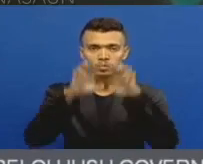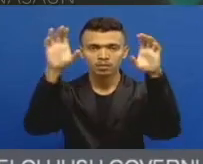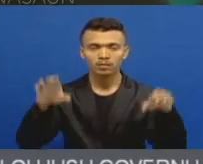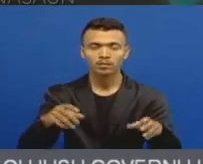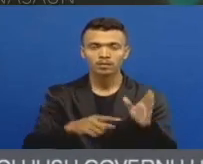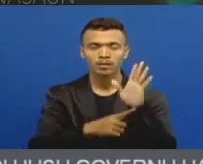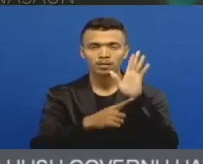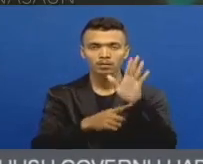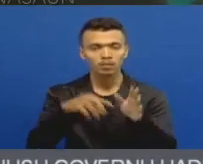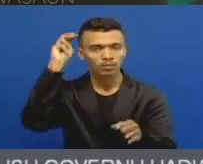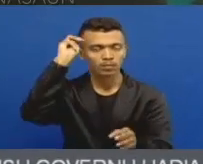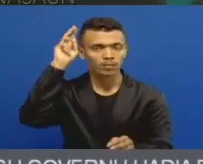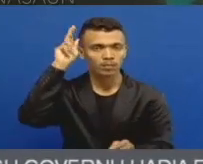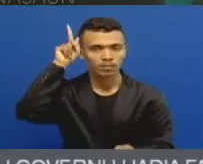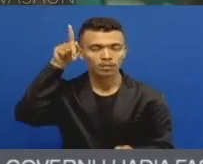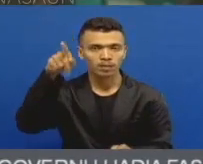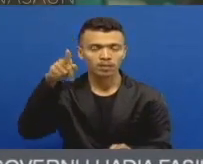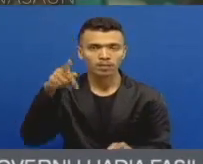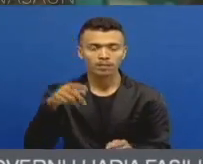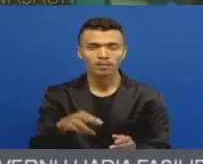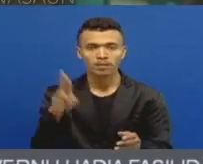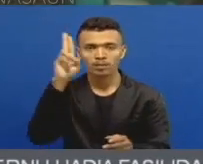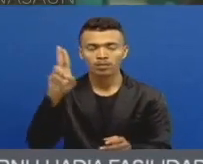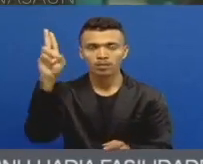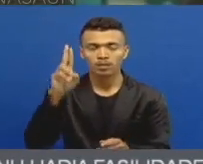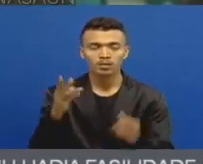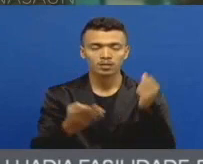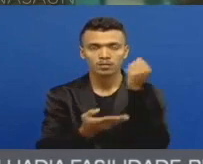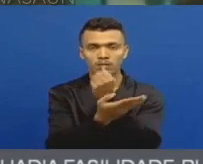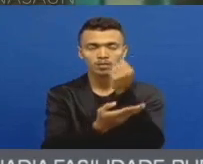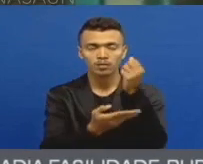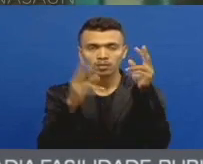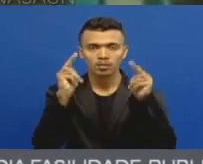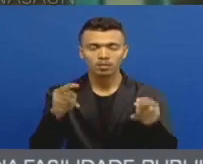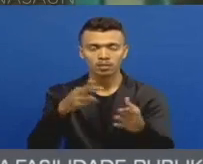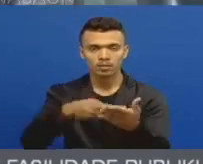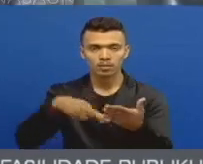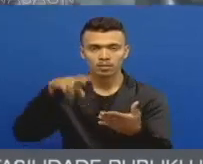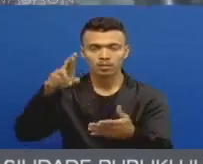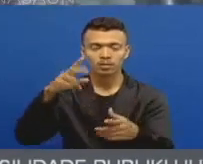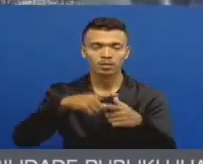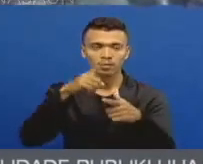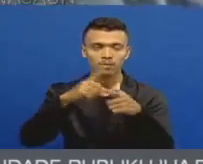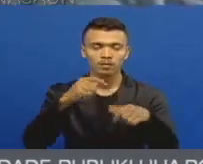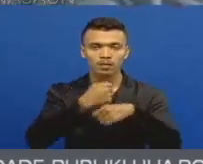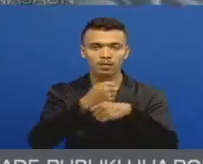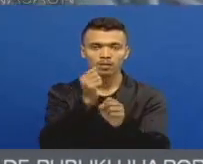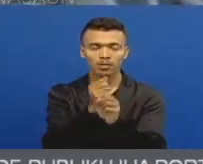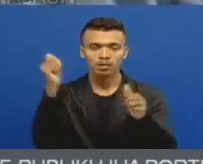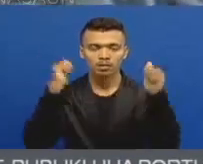fosai, husi Ministério Agricultura no Pescas Kadak, utilizador motosera, tem ki halo resisto, molo halo atividade